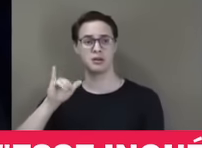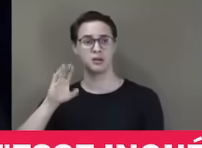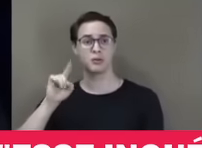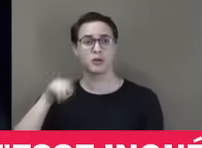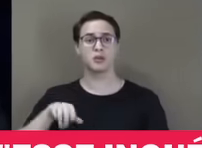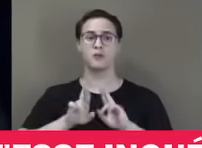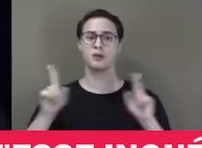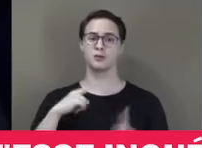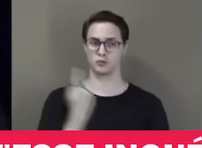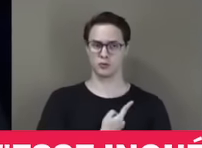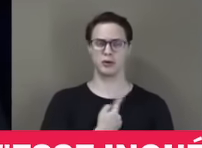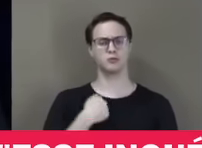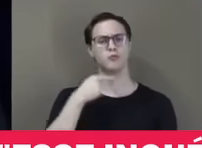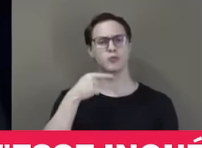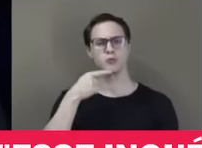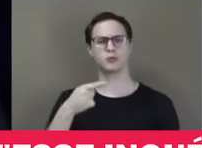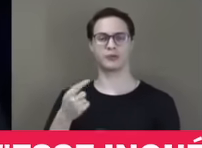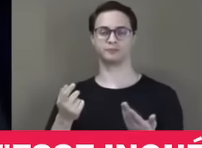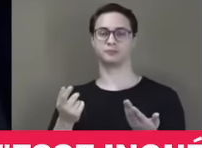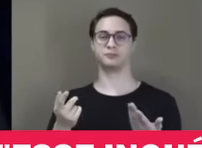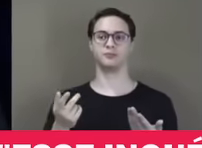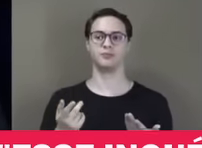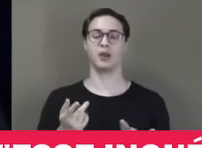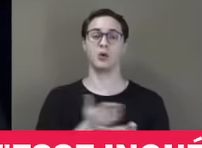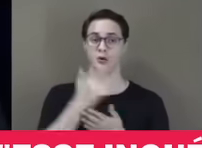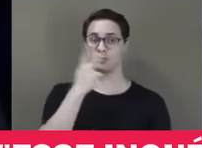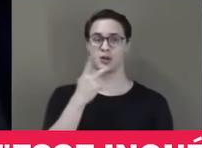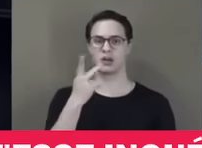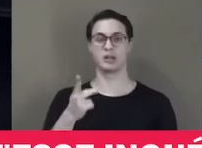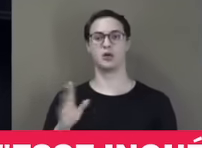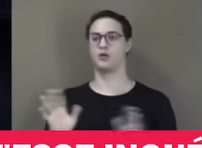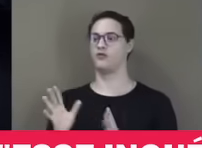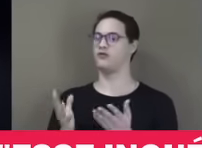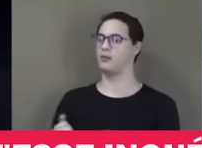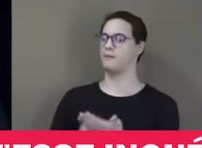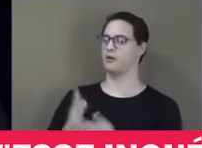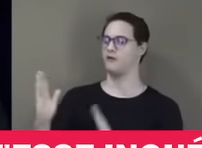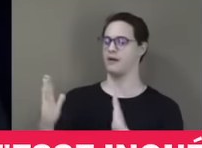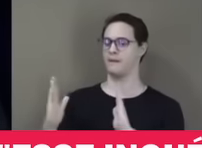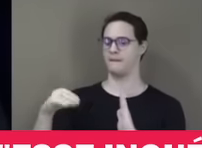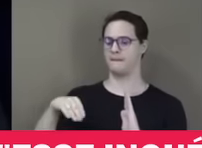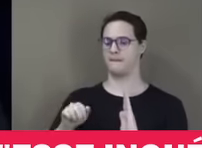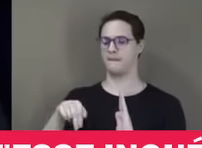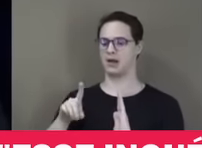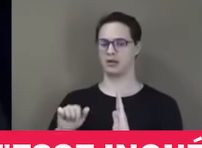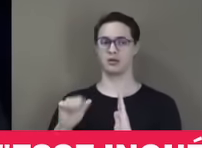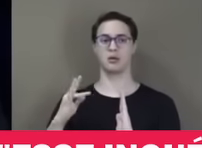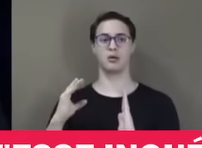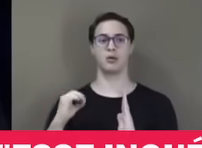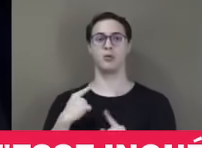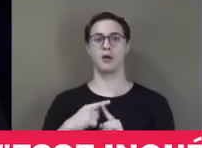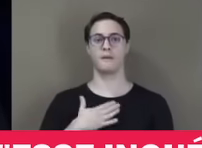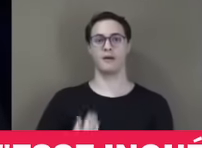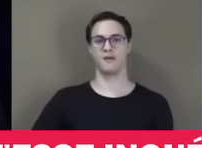fico me perguntando assim, alguns dizem, senador Everton, não vamos aprovar o mandato daqui para frente. E faço questão de dizer que não há nada de pessoal nisto, porque a minha